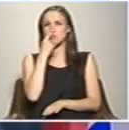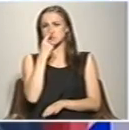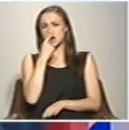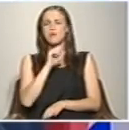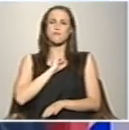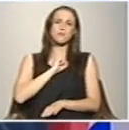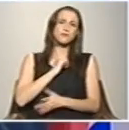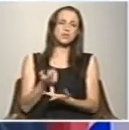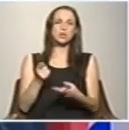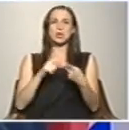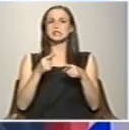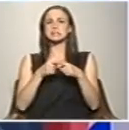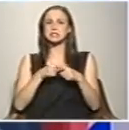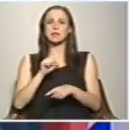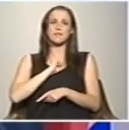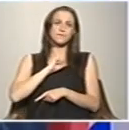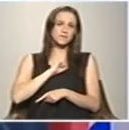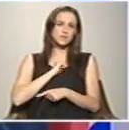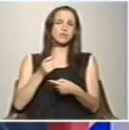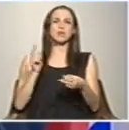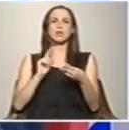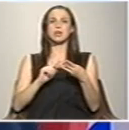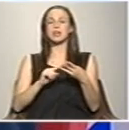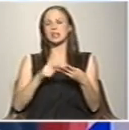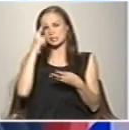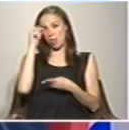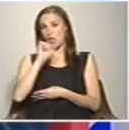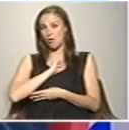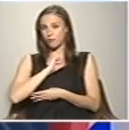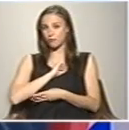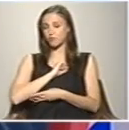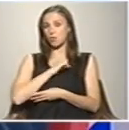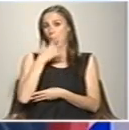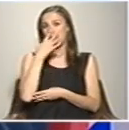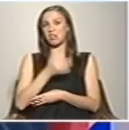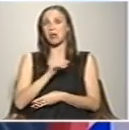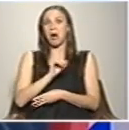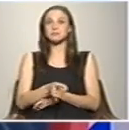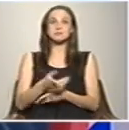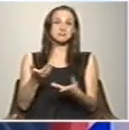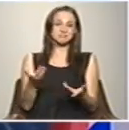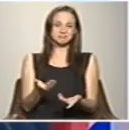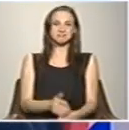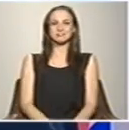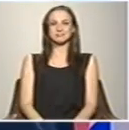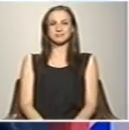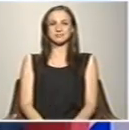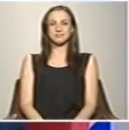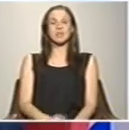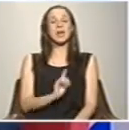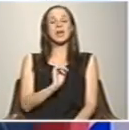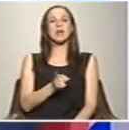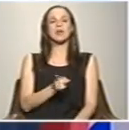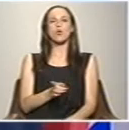meus interesses, das minhas referências, das minhas crenças. E, portanto, há aqui um